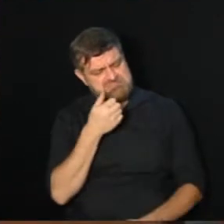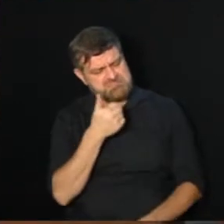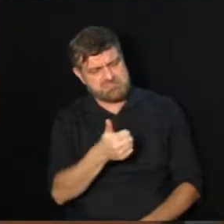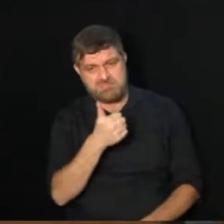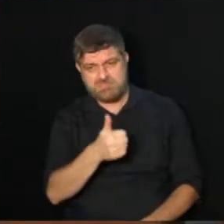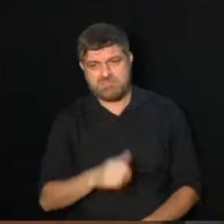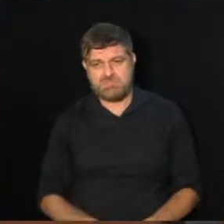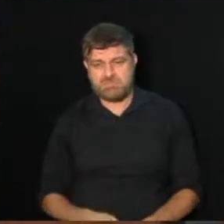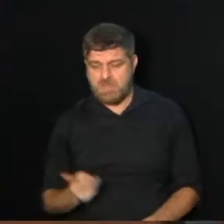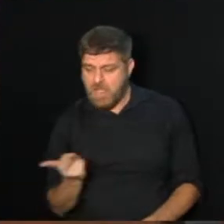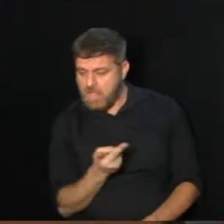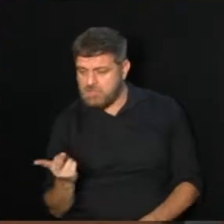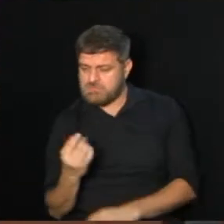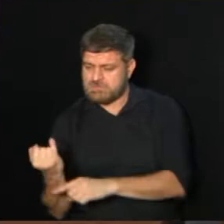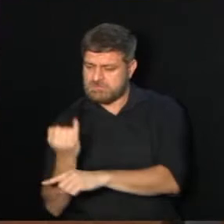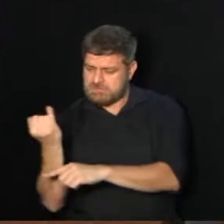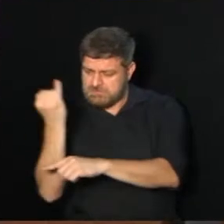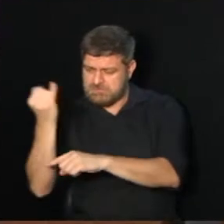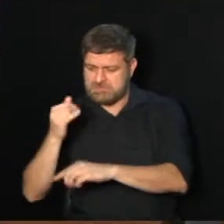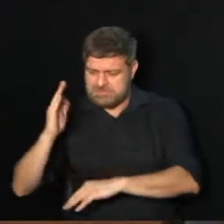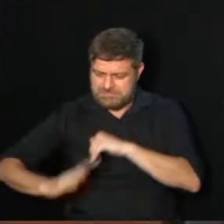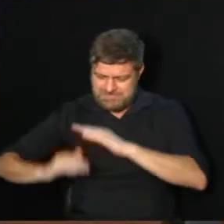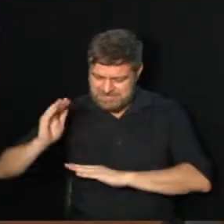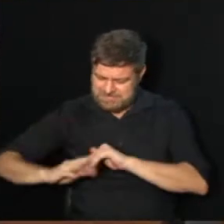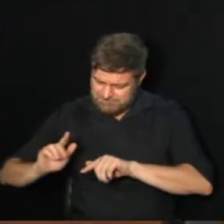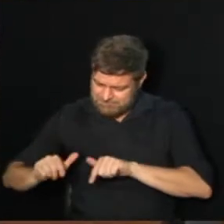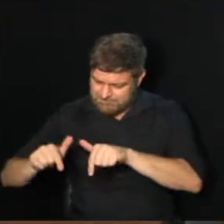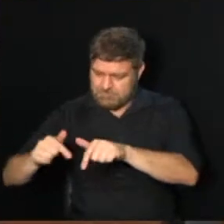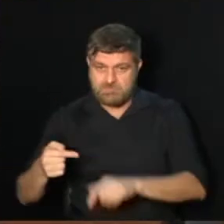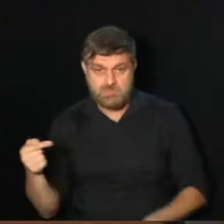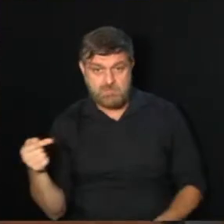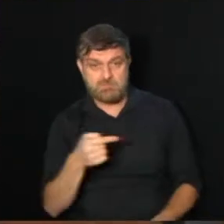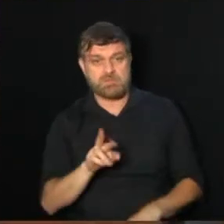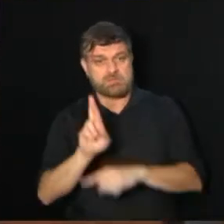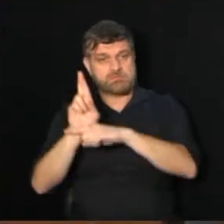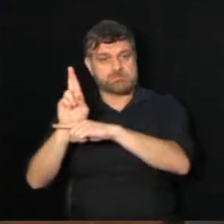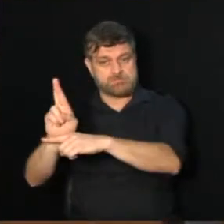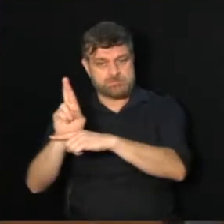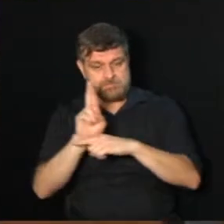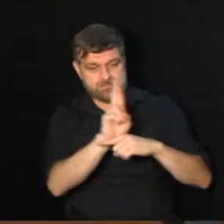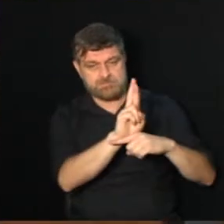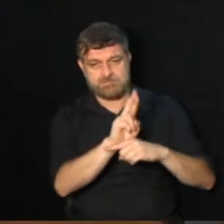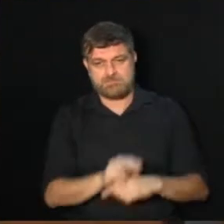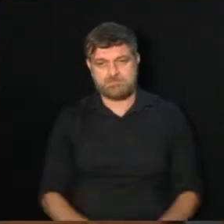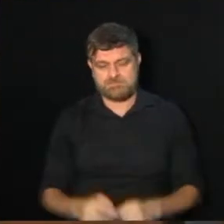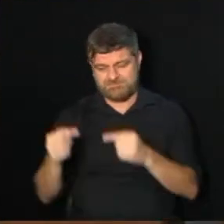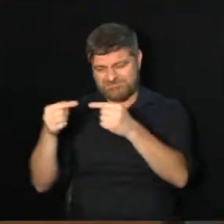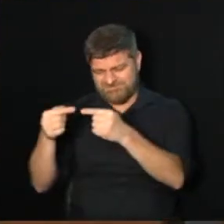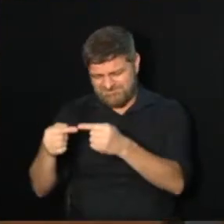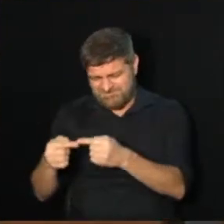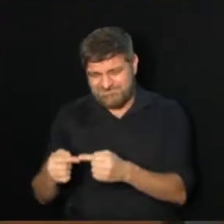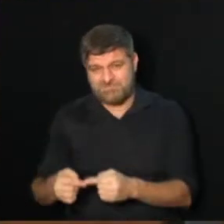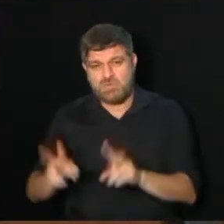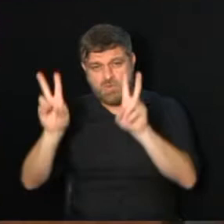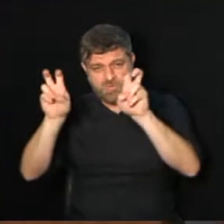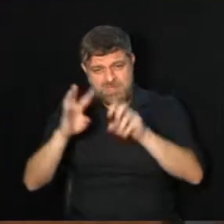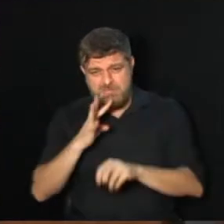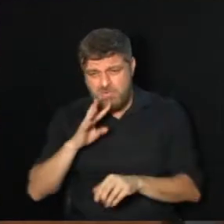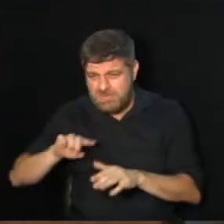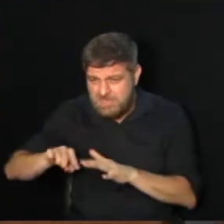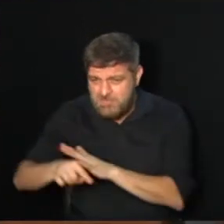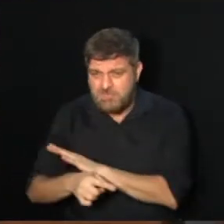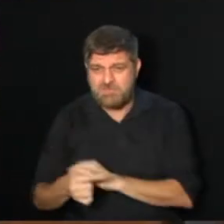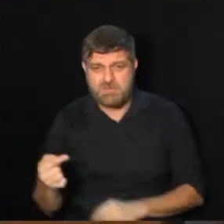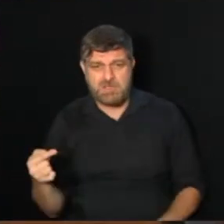extremamente importantes, secretárias ativas, mas vocês mostraram que estão totalmente envolvidas com o tema. E a Cida,